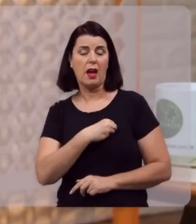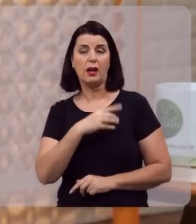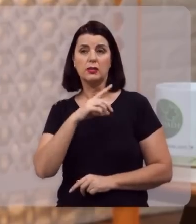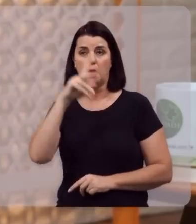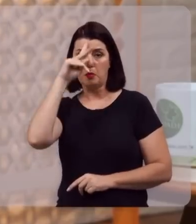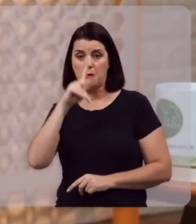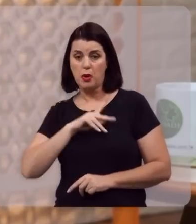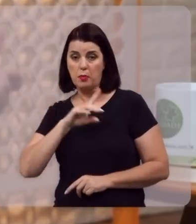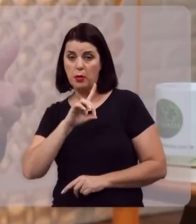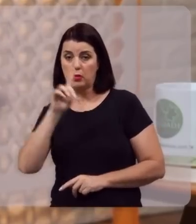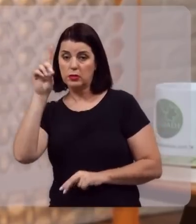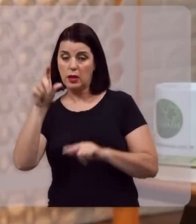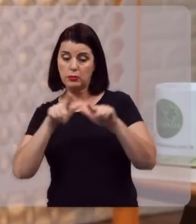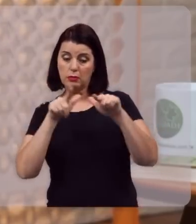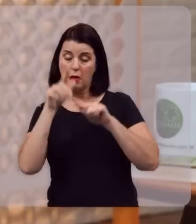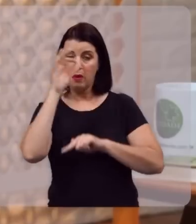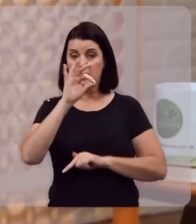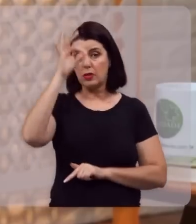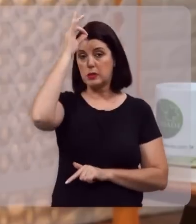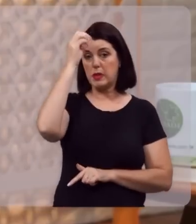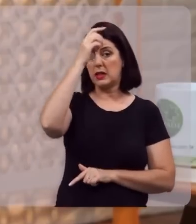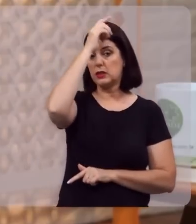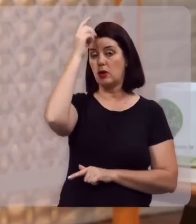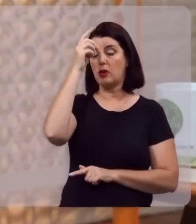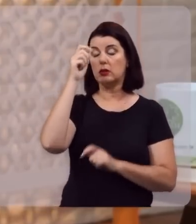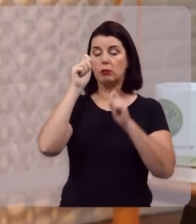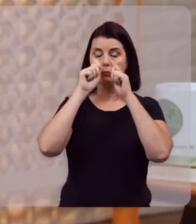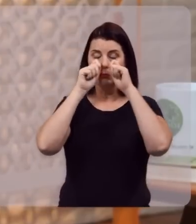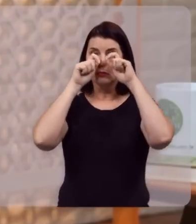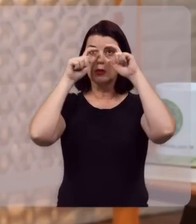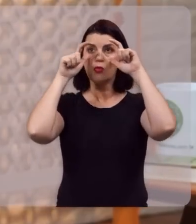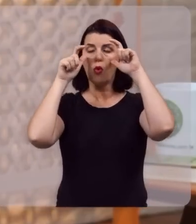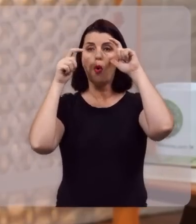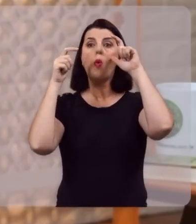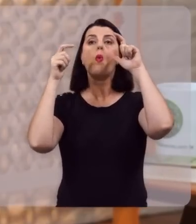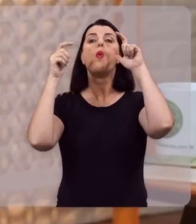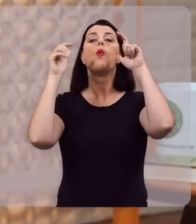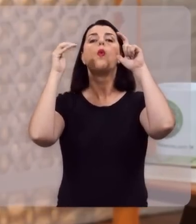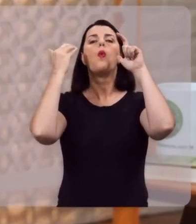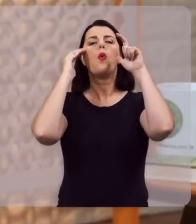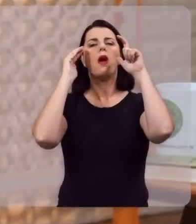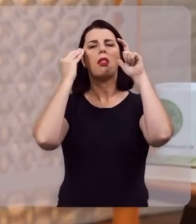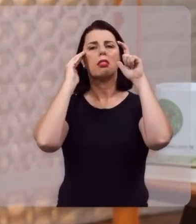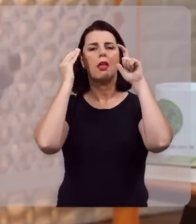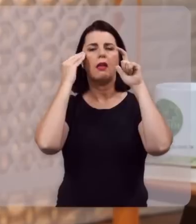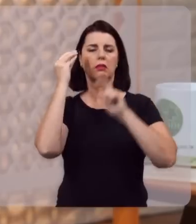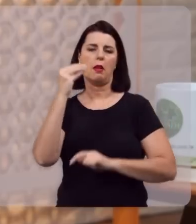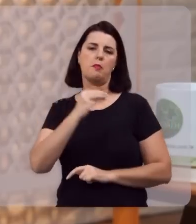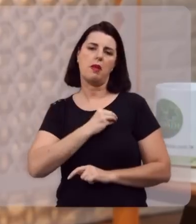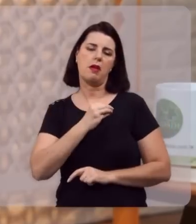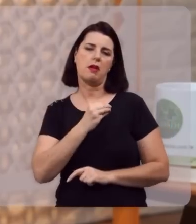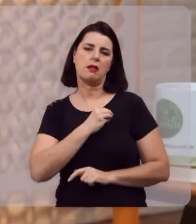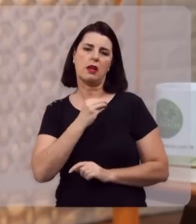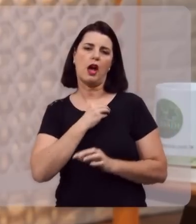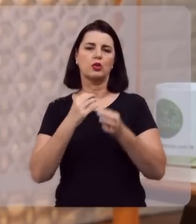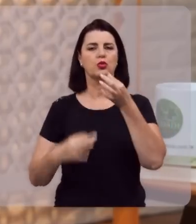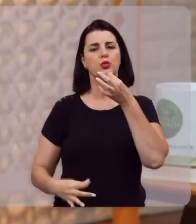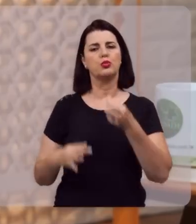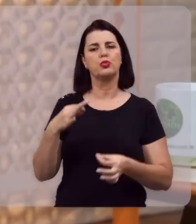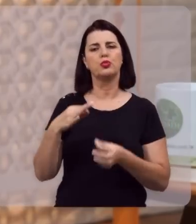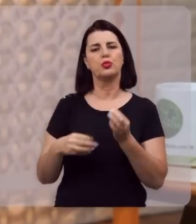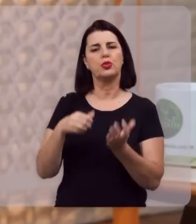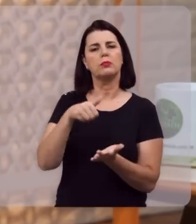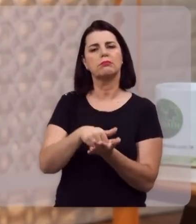Deus, a partir da ação do Espírito Santo, né, é quem abre os nossos olhos, né? A Bíblia diz que Ele nos convence do pecado, da justiça e do juízo. Nós